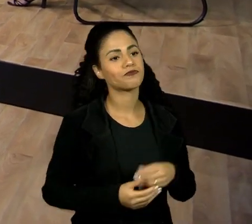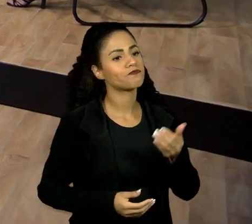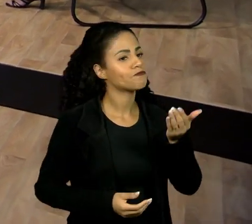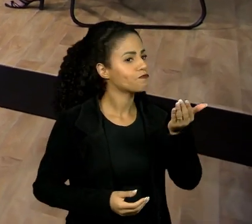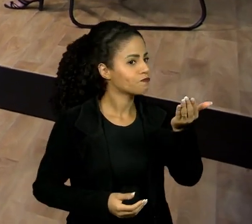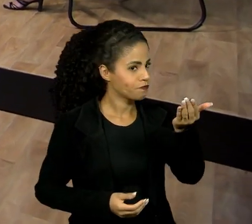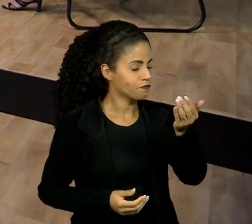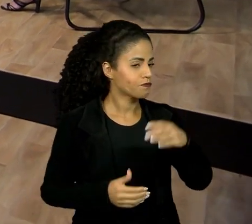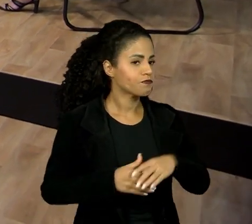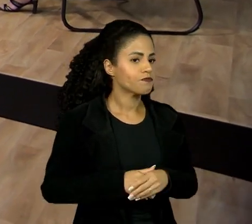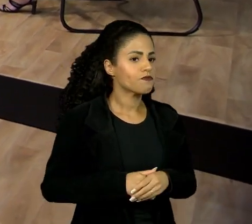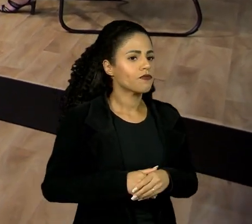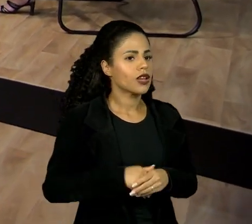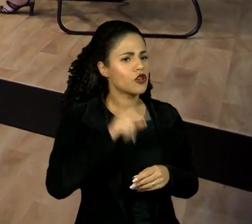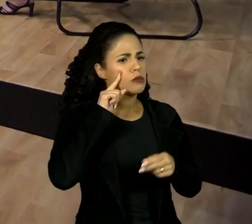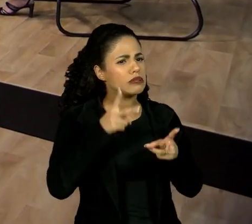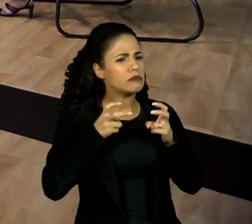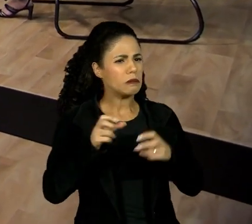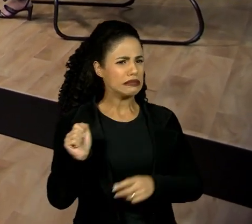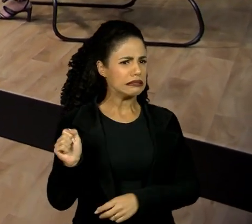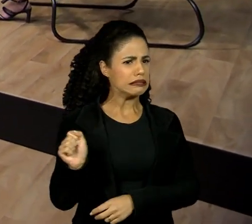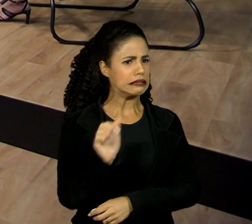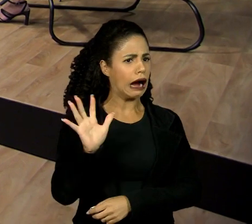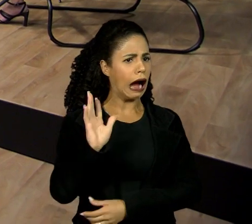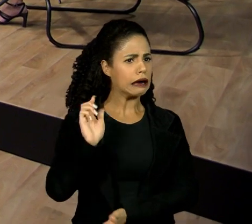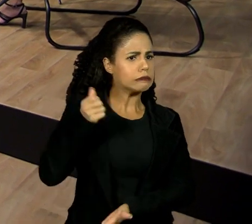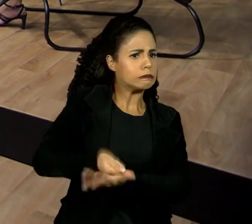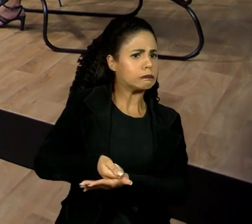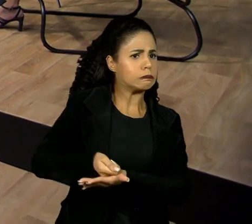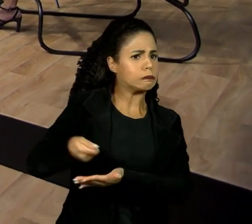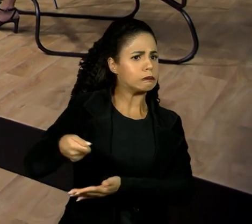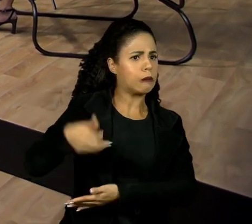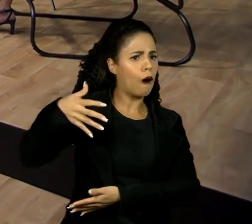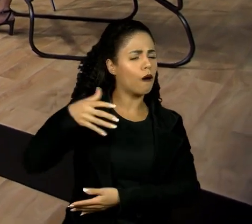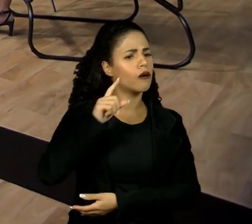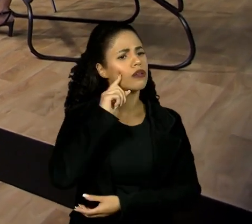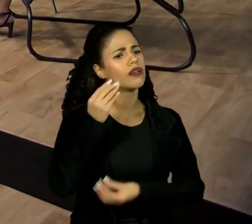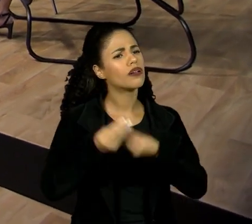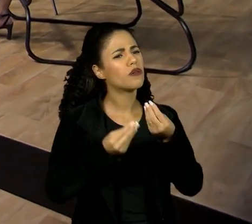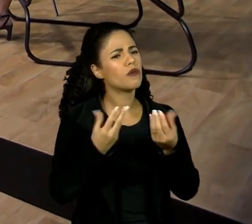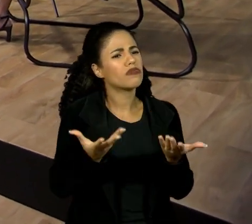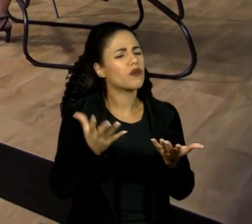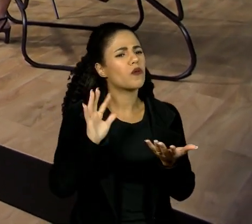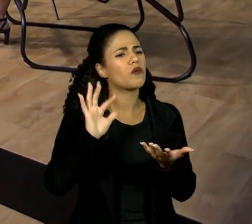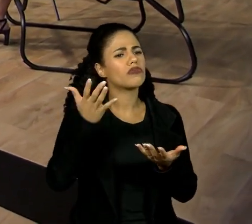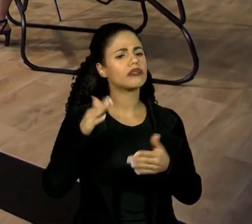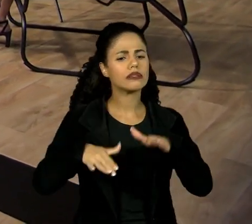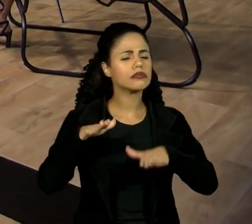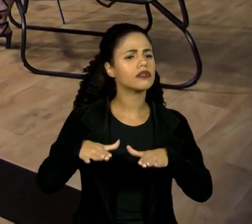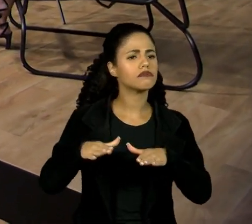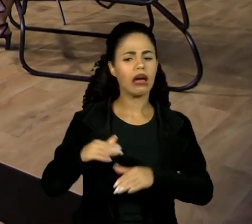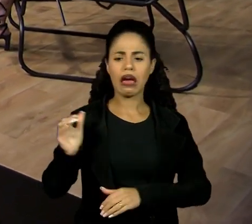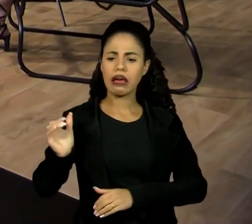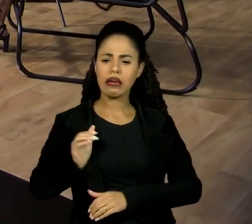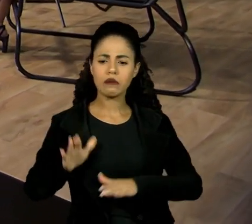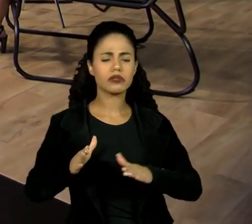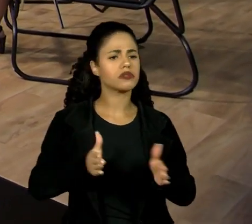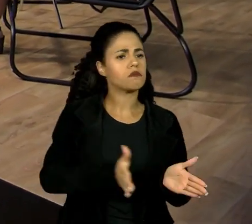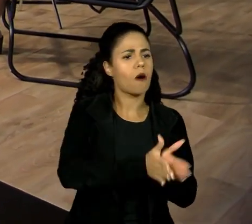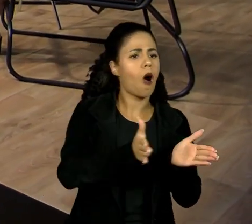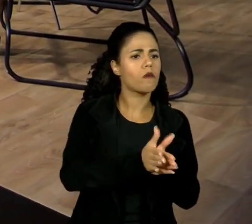Renato, tudo isso é muito caro, né? E as pessoas, a infertilidade não escolhe classe social, né? Então, a gente tem